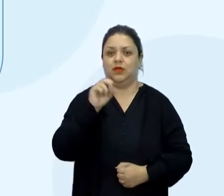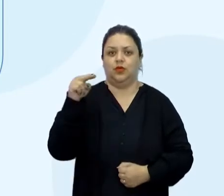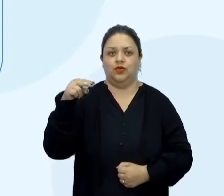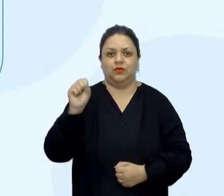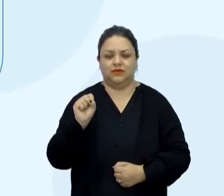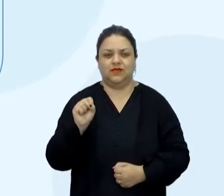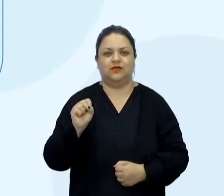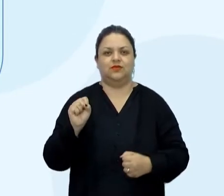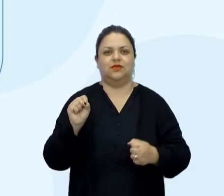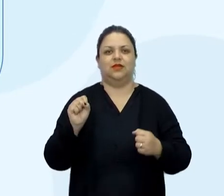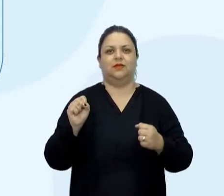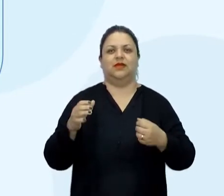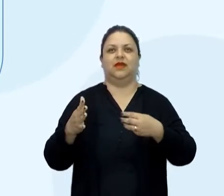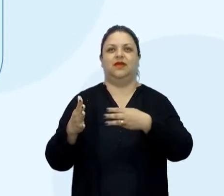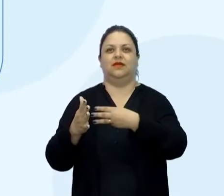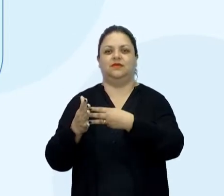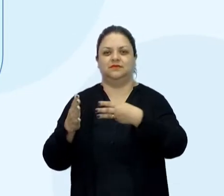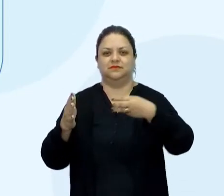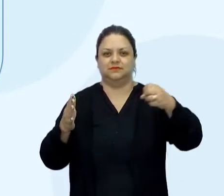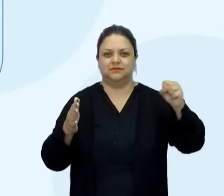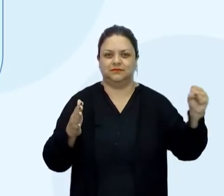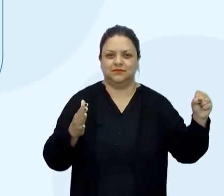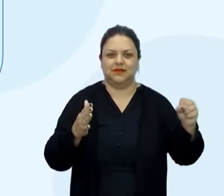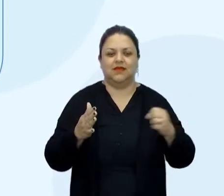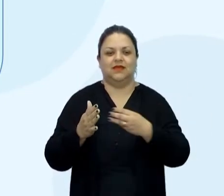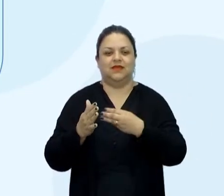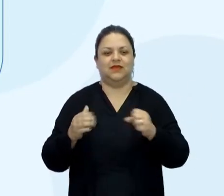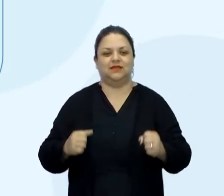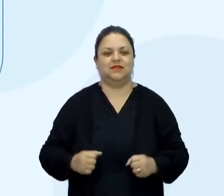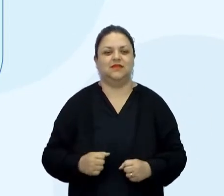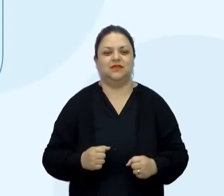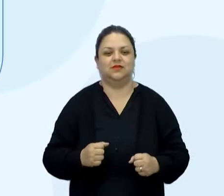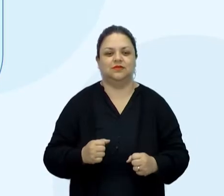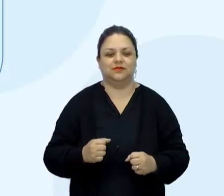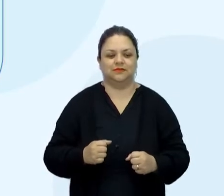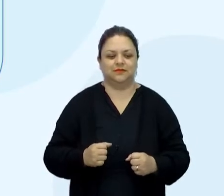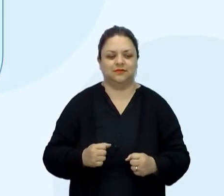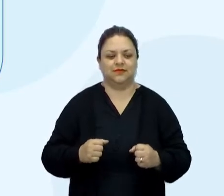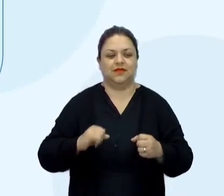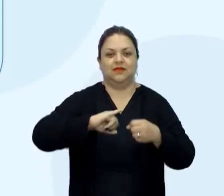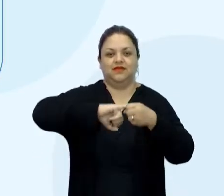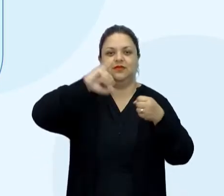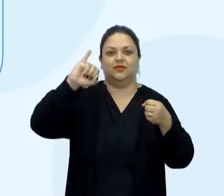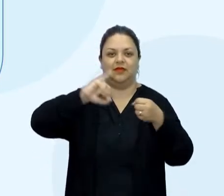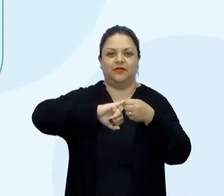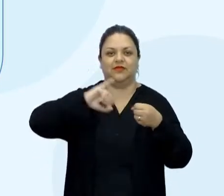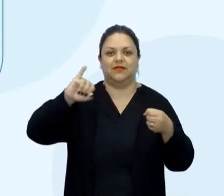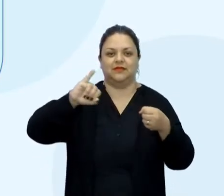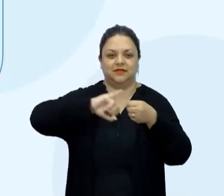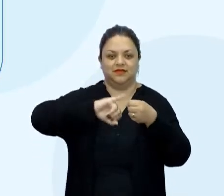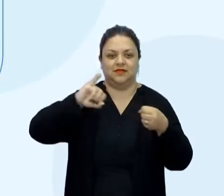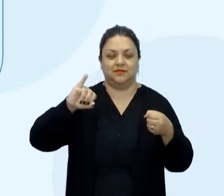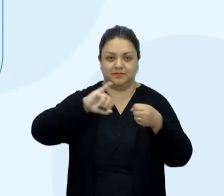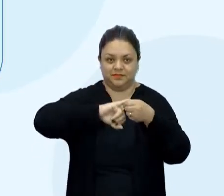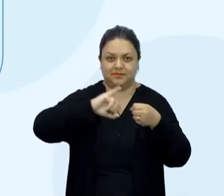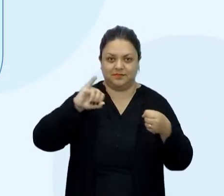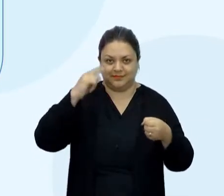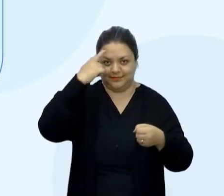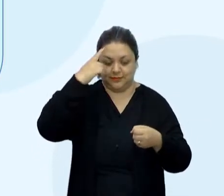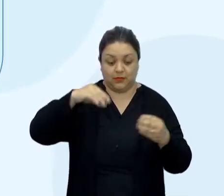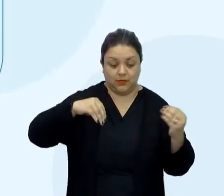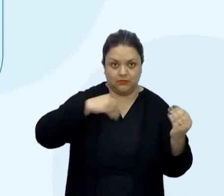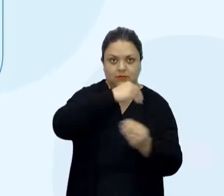e na maioria das vezes a gente tem óxidos que compõem os materiais cerâmicos, né?